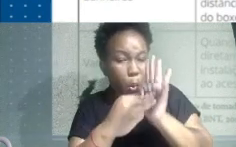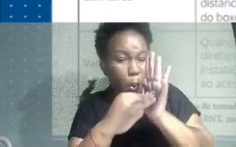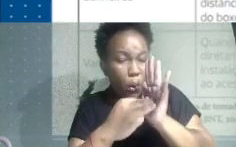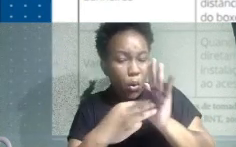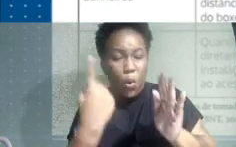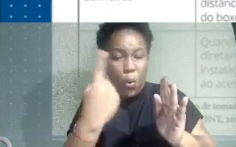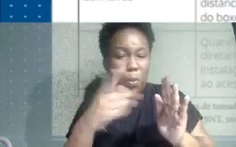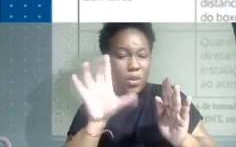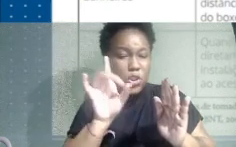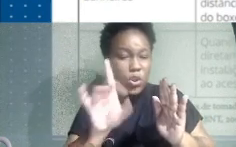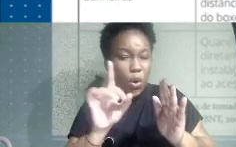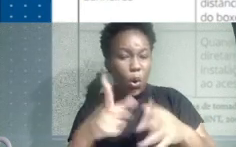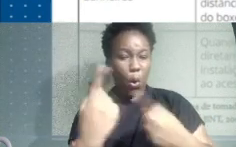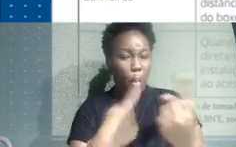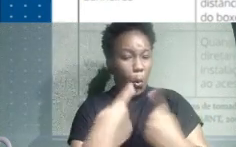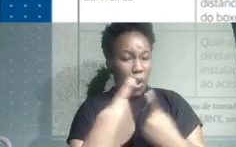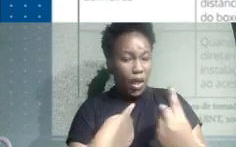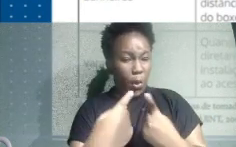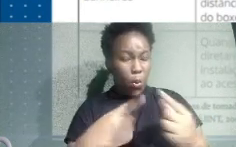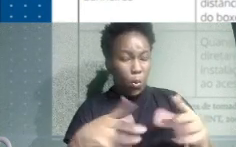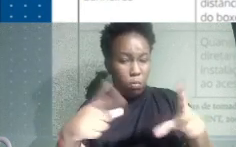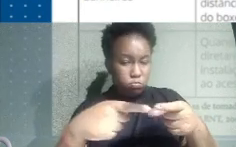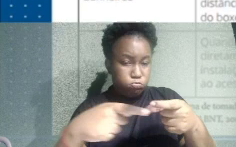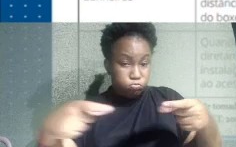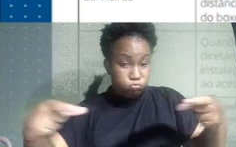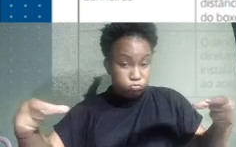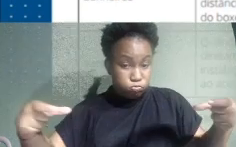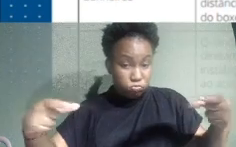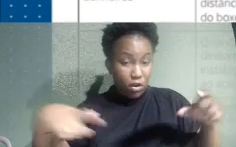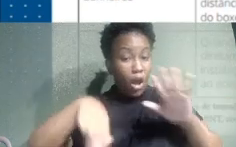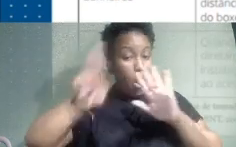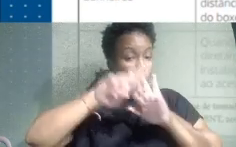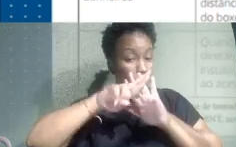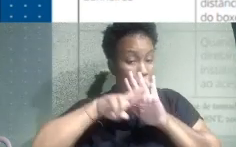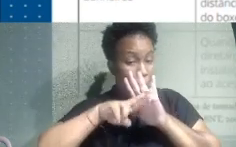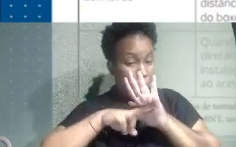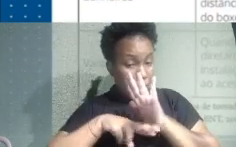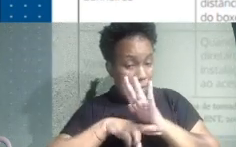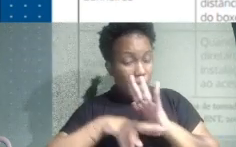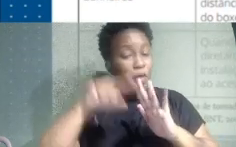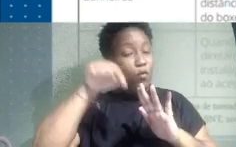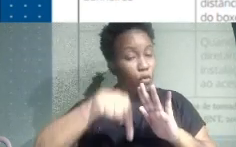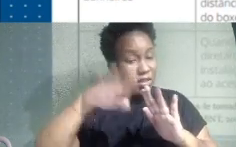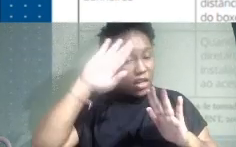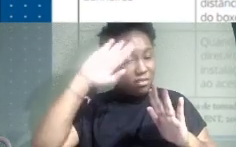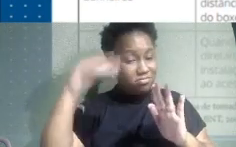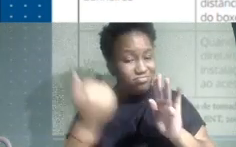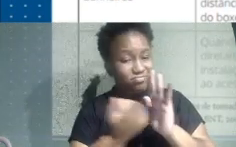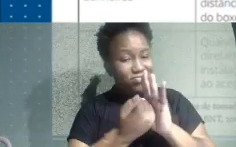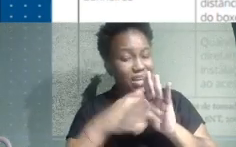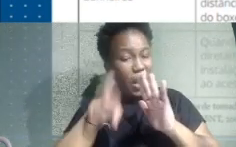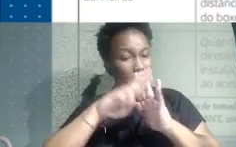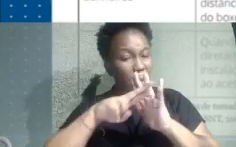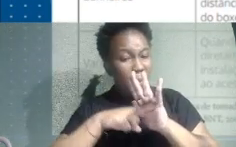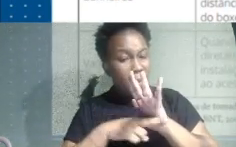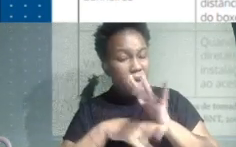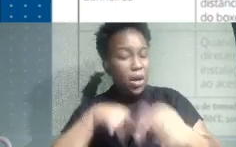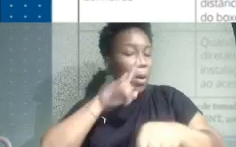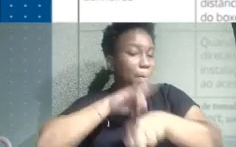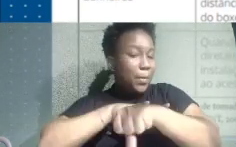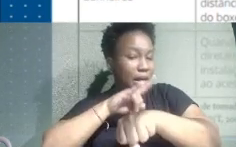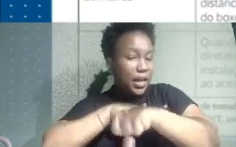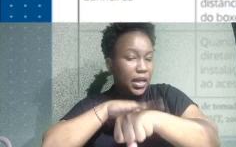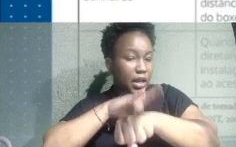só e o corredor for muito grande? Tudo bem, a norma está falando que é pelo menos uma. Você está atendendo a norma. O banheiro, ele é pelo menos uma tomada junto